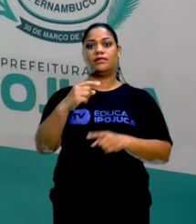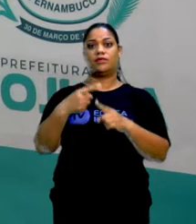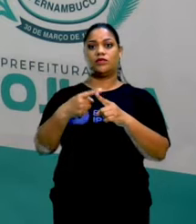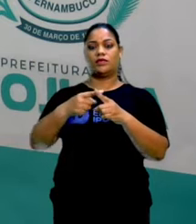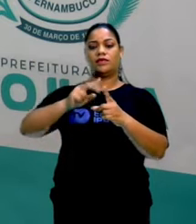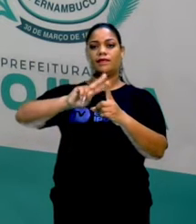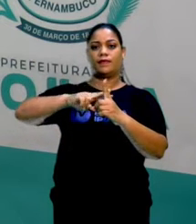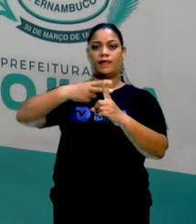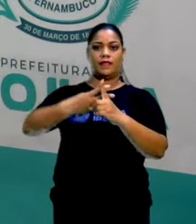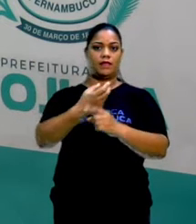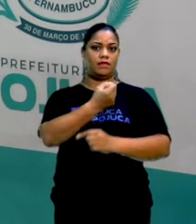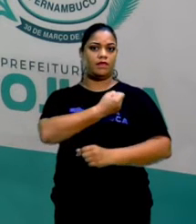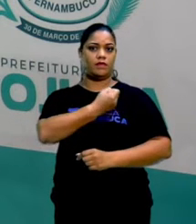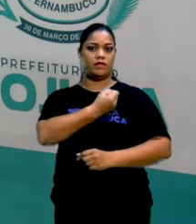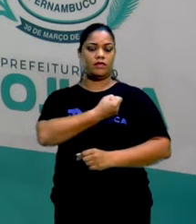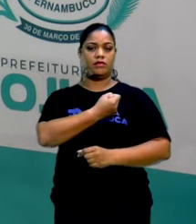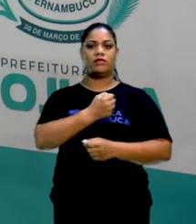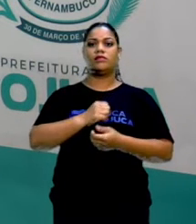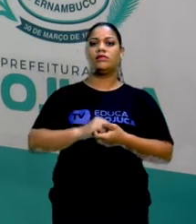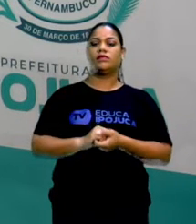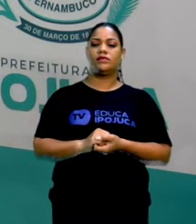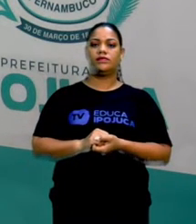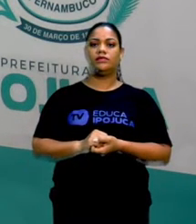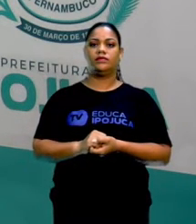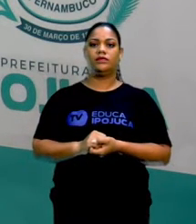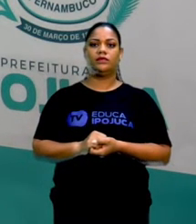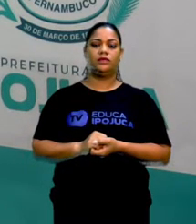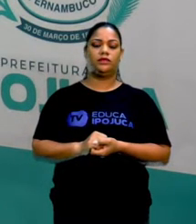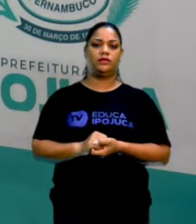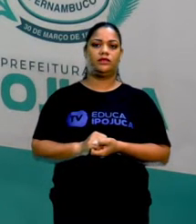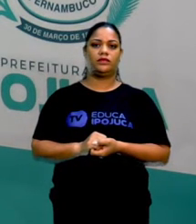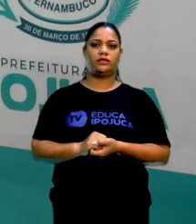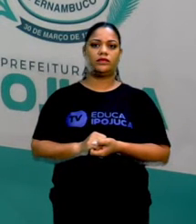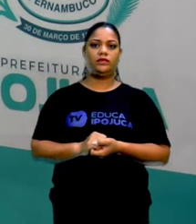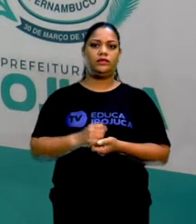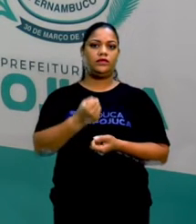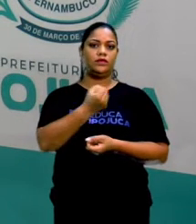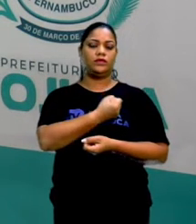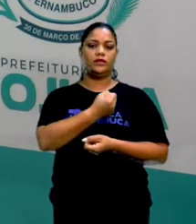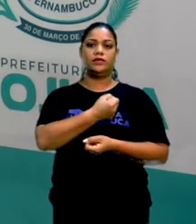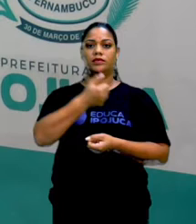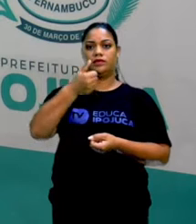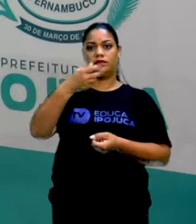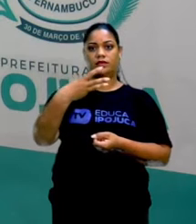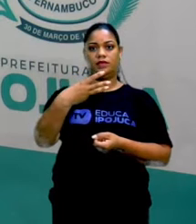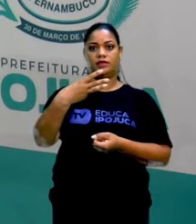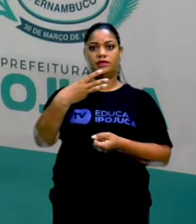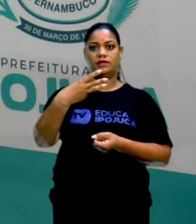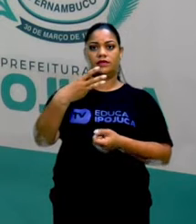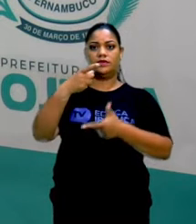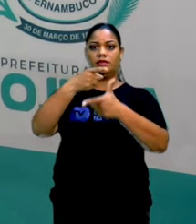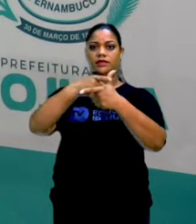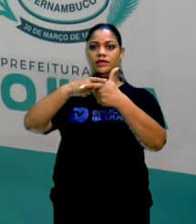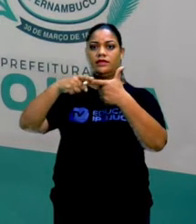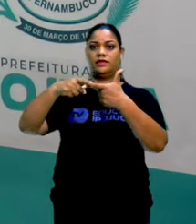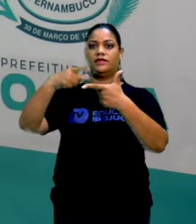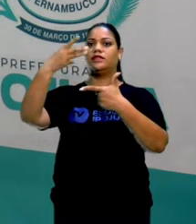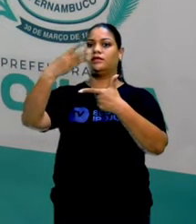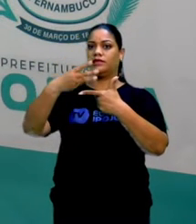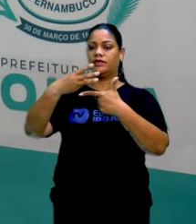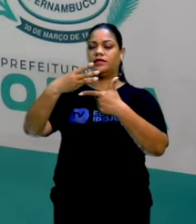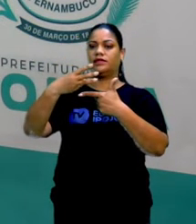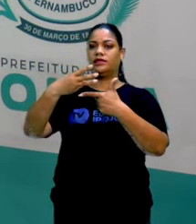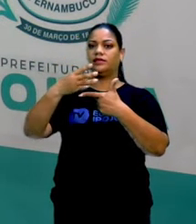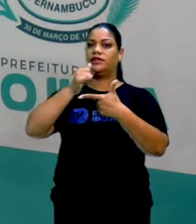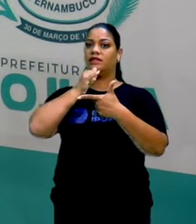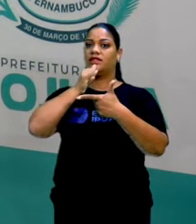múltiplos. Agora, se eu não coloco múltiplos, por exemplo, eu coloco 13 para dividir por 3, por